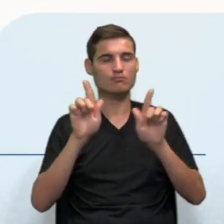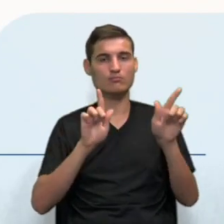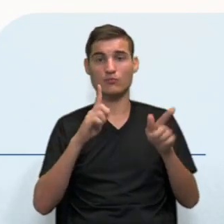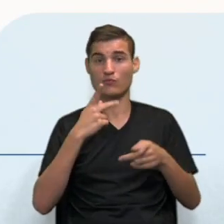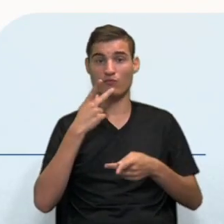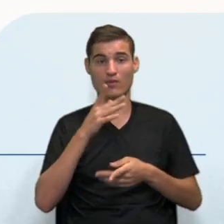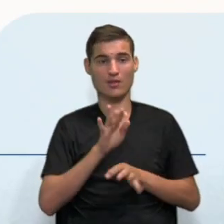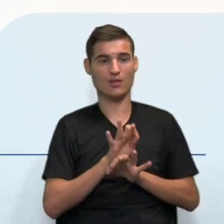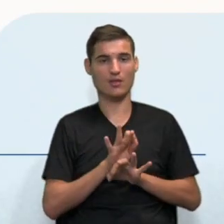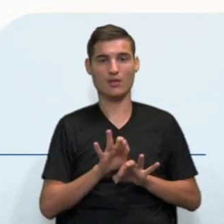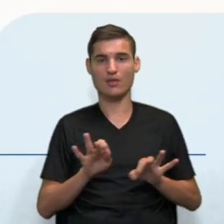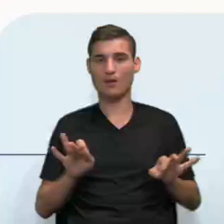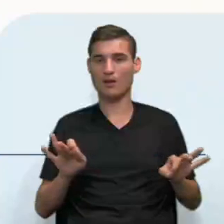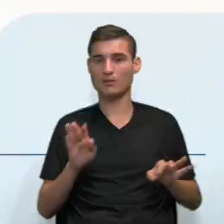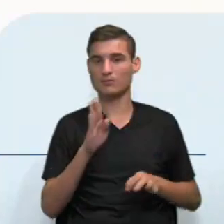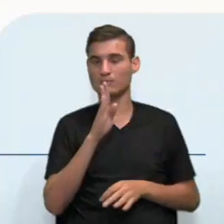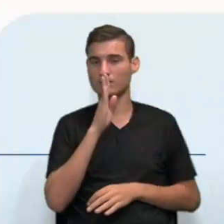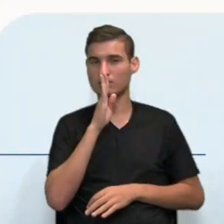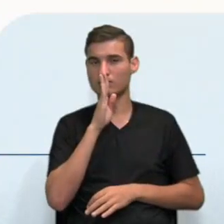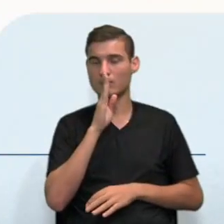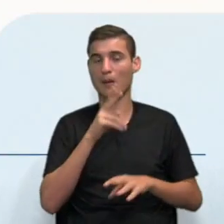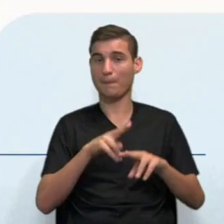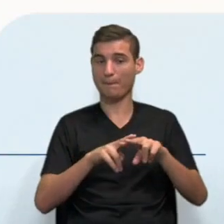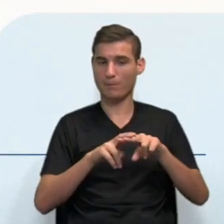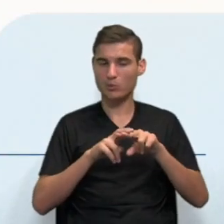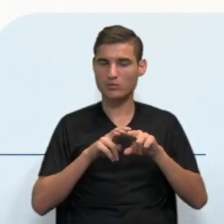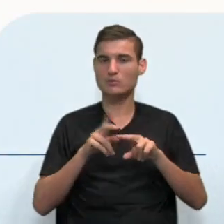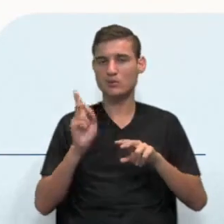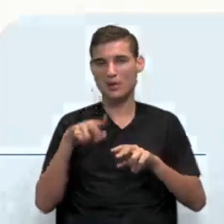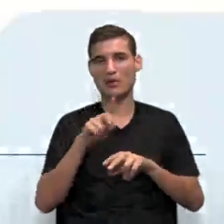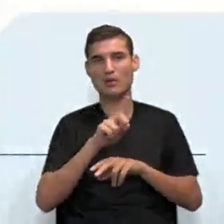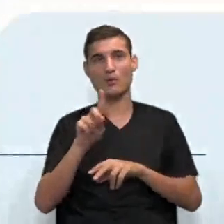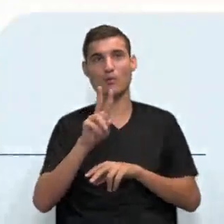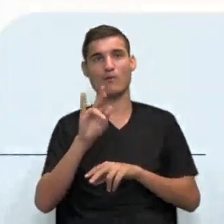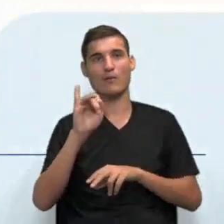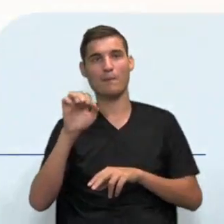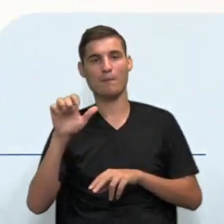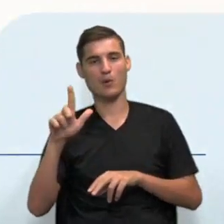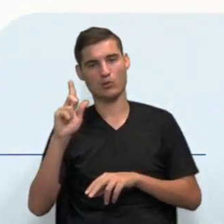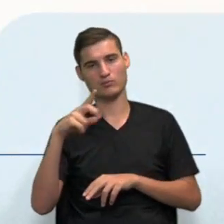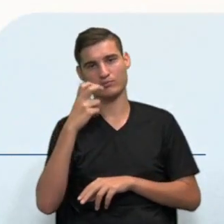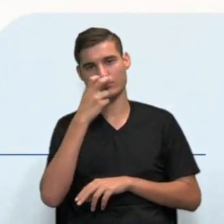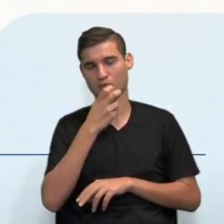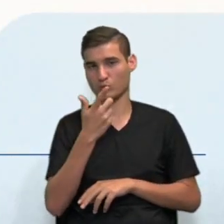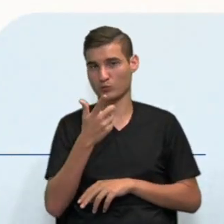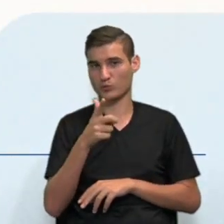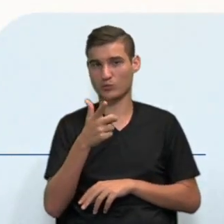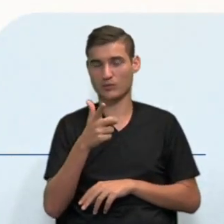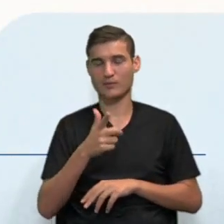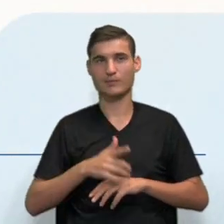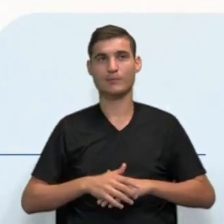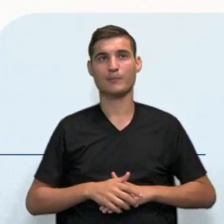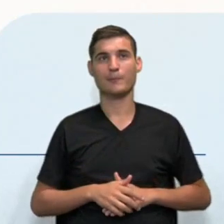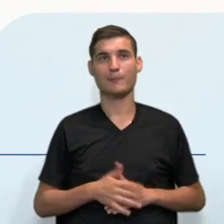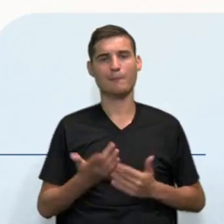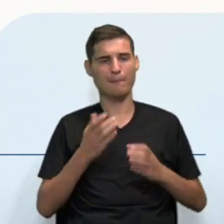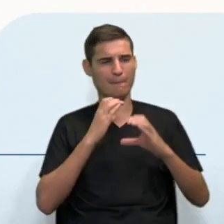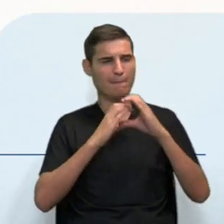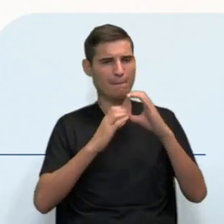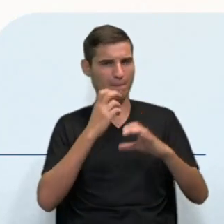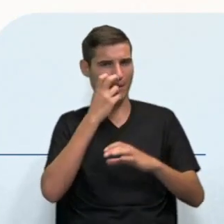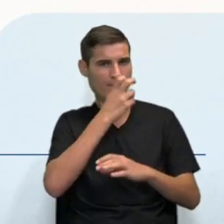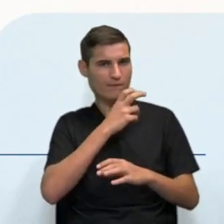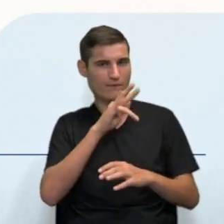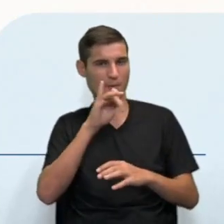Ele não fala nada durante o filme. Então, é uma comunicação não verbal. E a comunicação verbal, assim como eu falei com você, ela pode